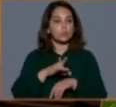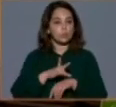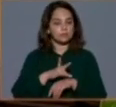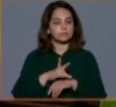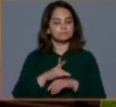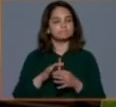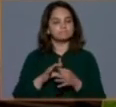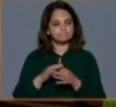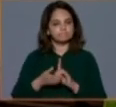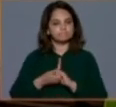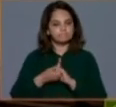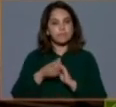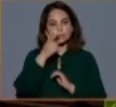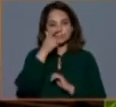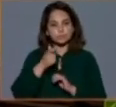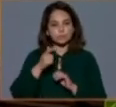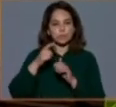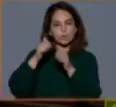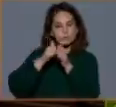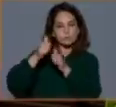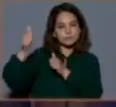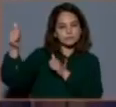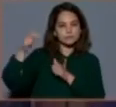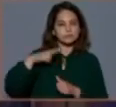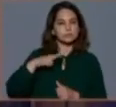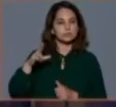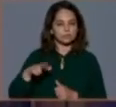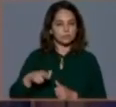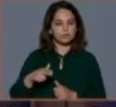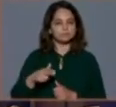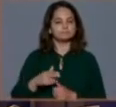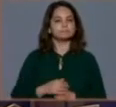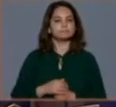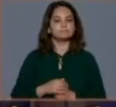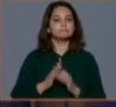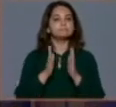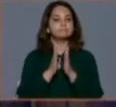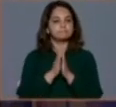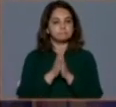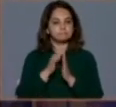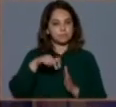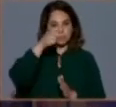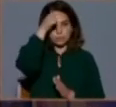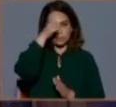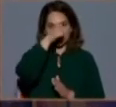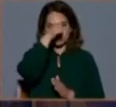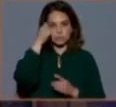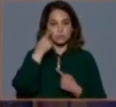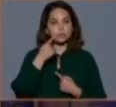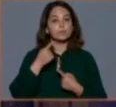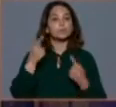para aqueles que nos seguem longe de Portugal. A liturgia deste domingo